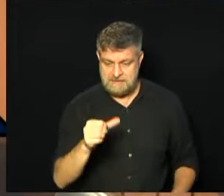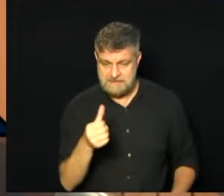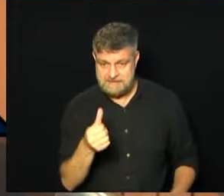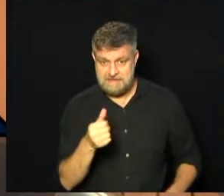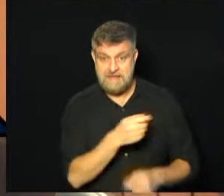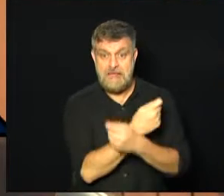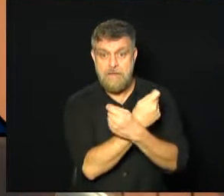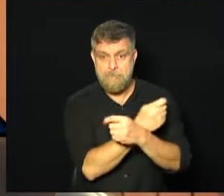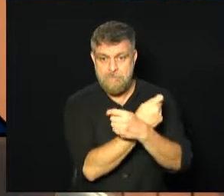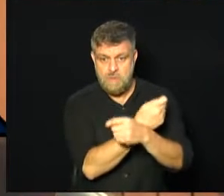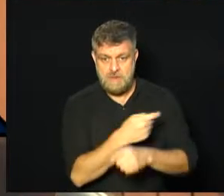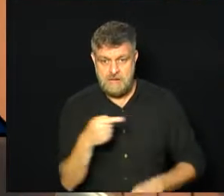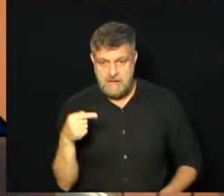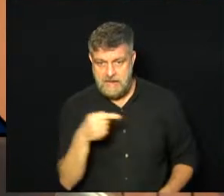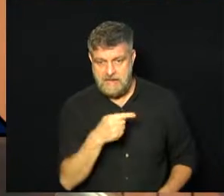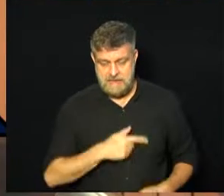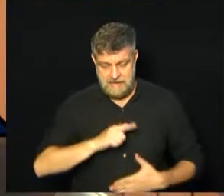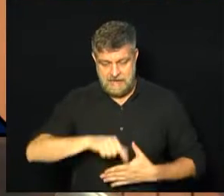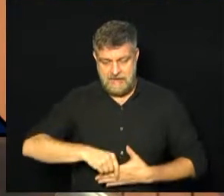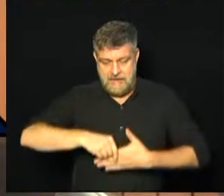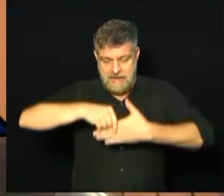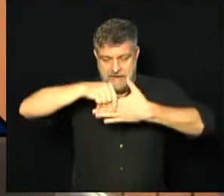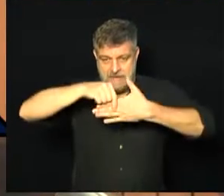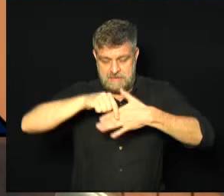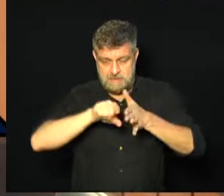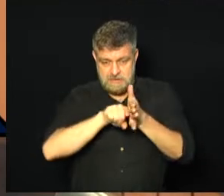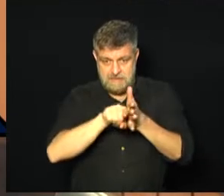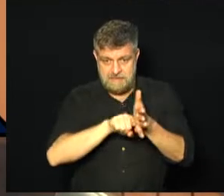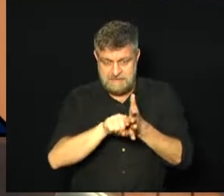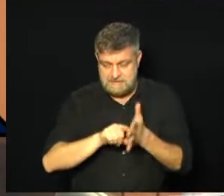Pesquisas Afirmativas e Assistência Estudantil.